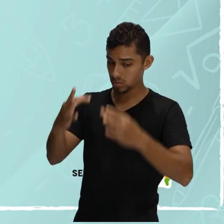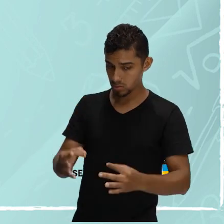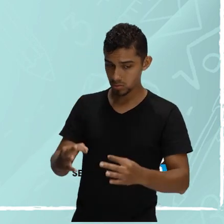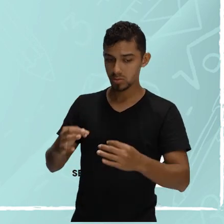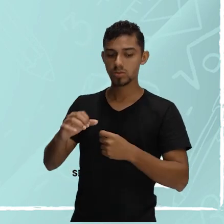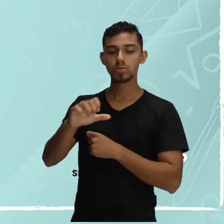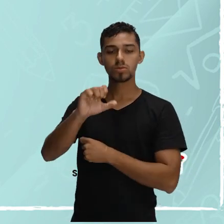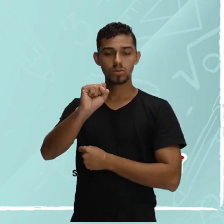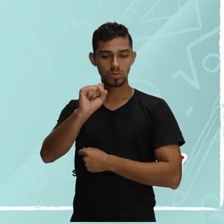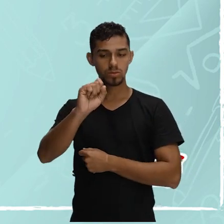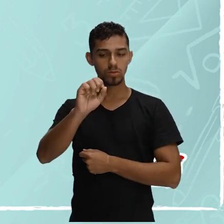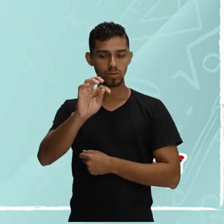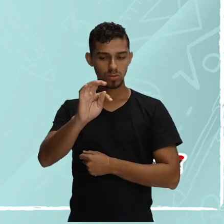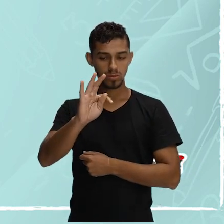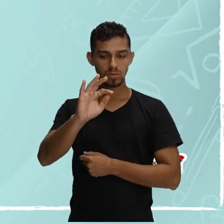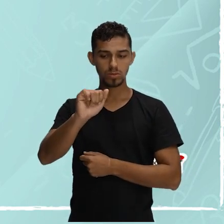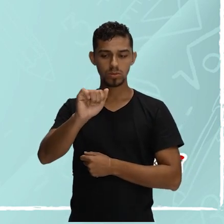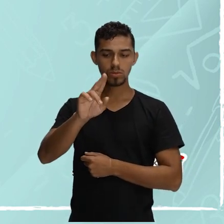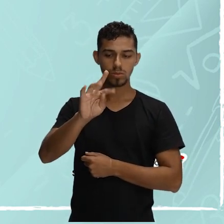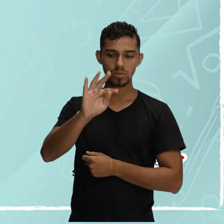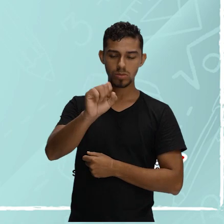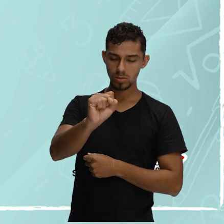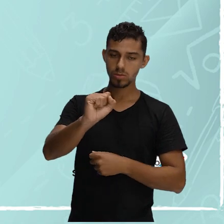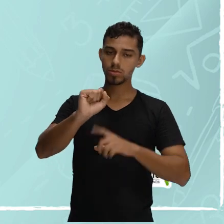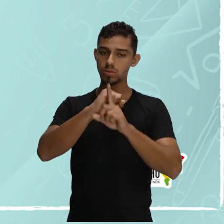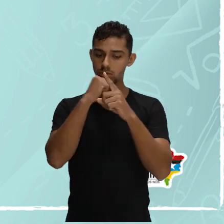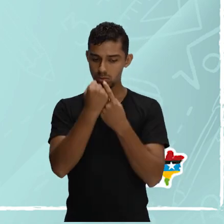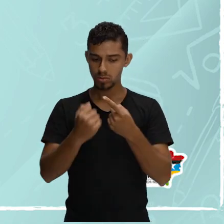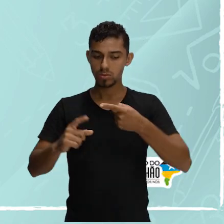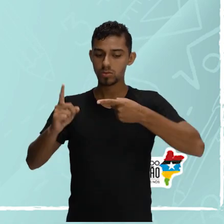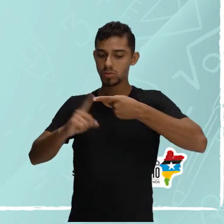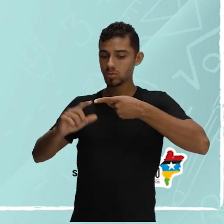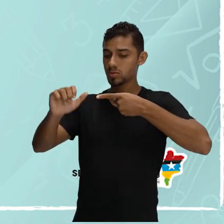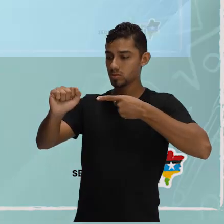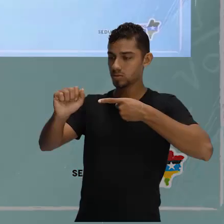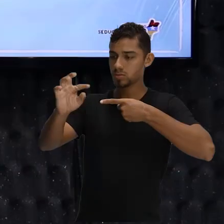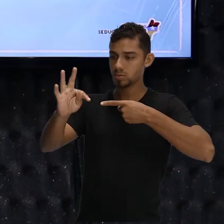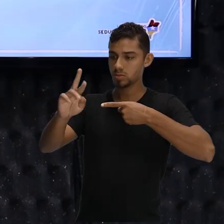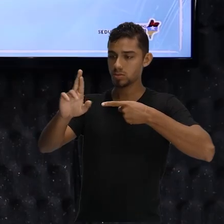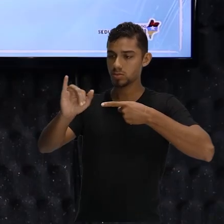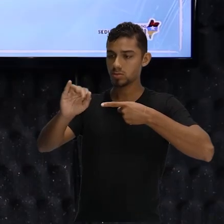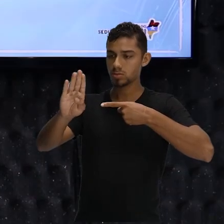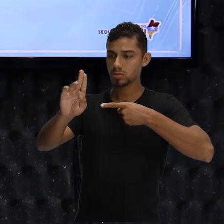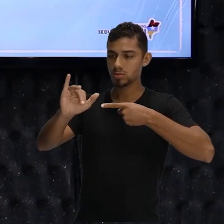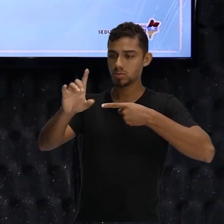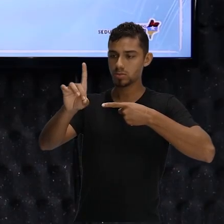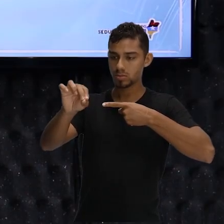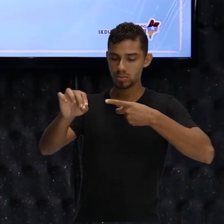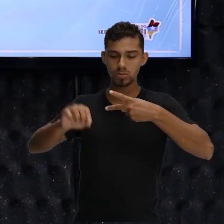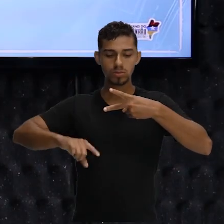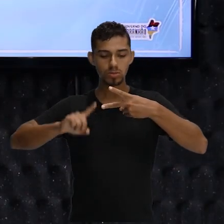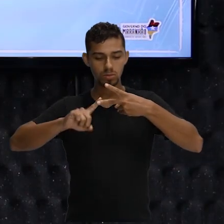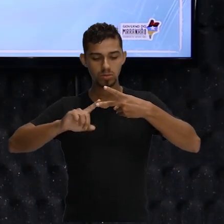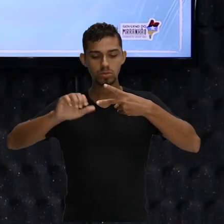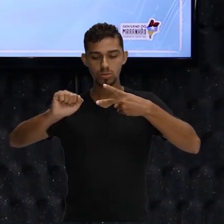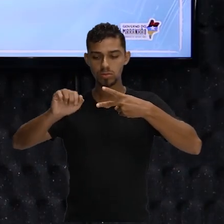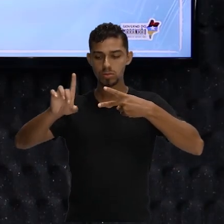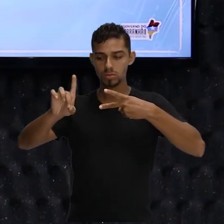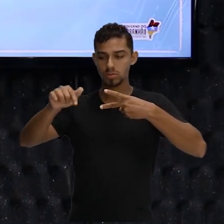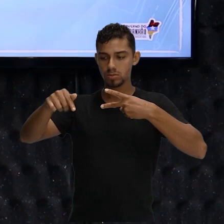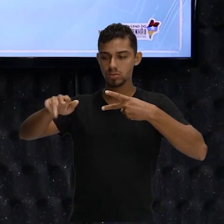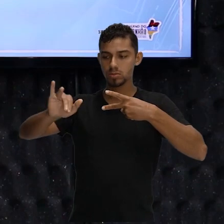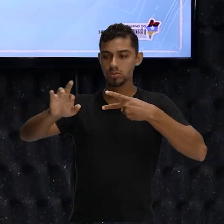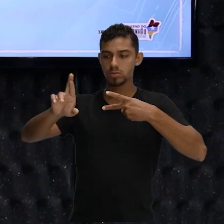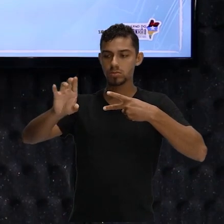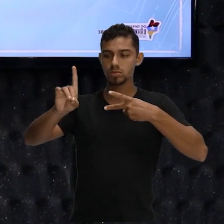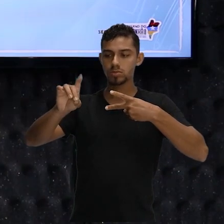de status social. Uma chamada de status atribuído e a outra chamada de status adquirido.